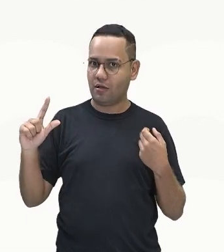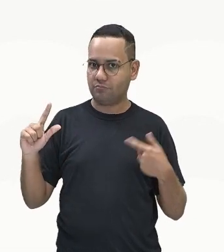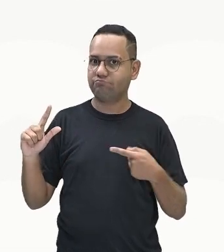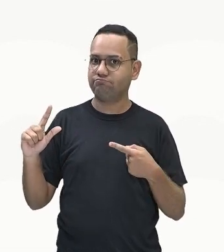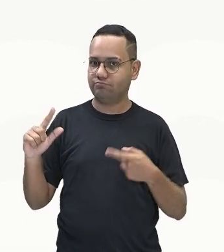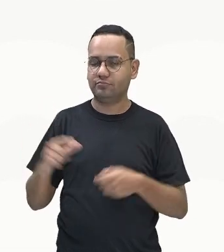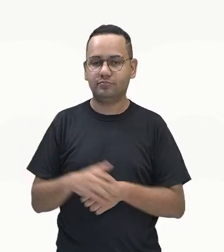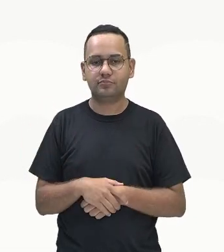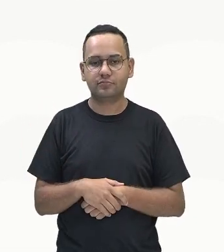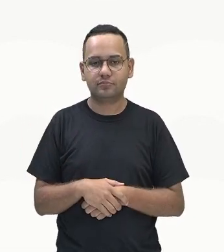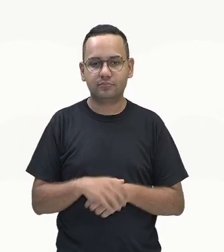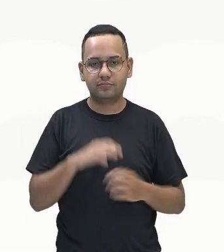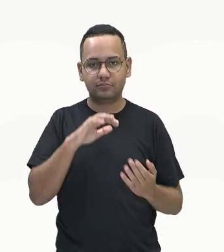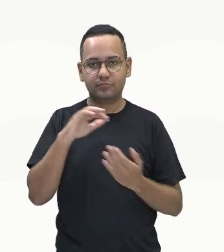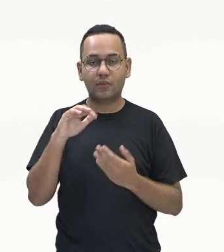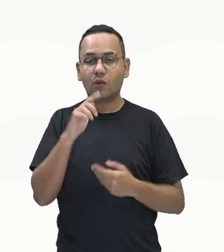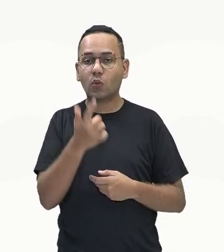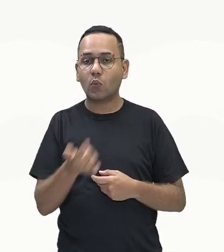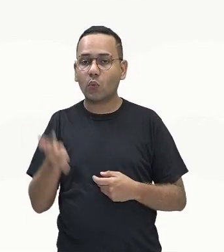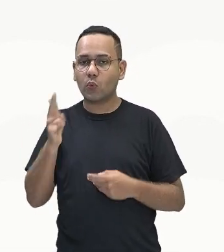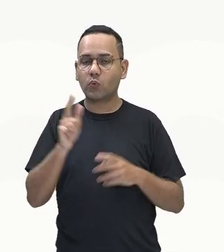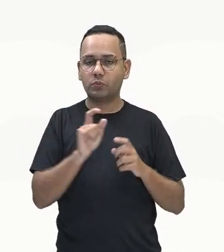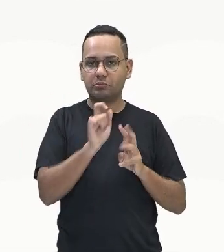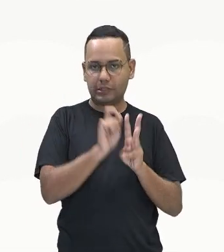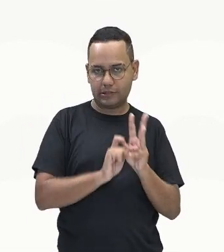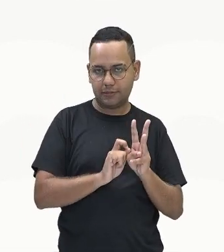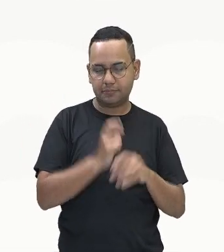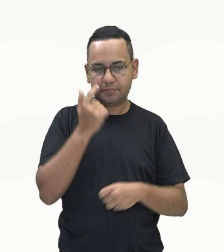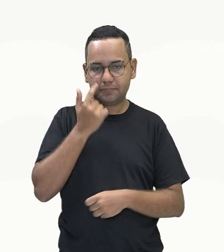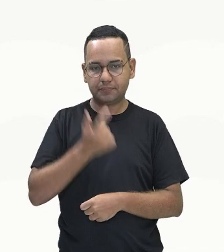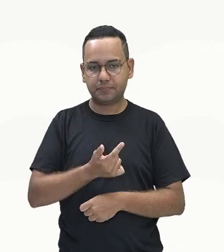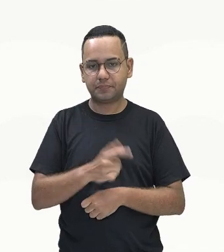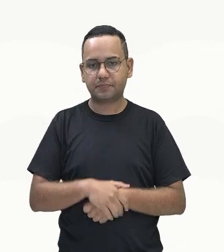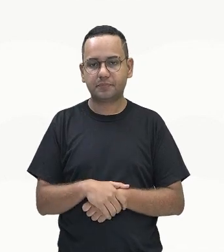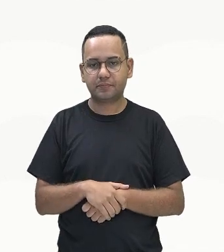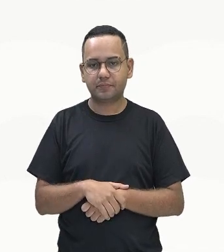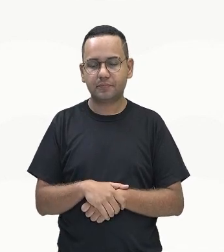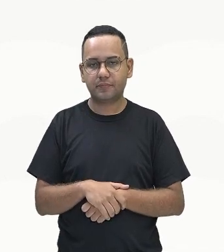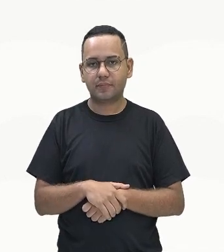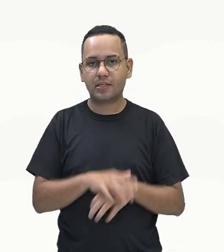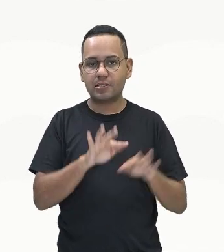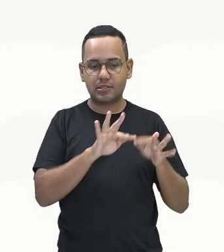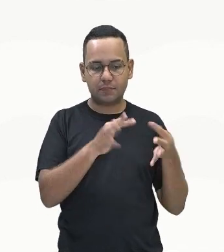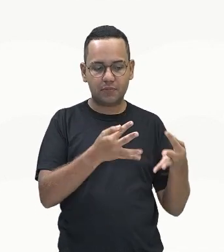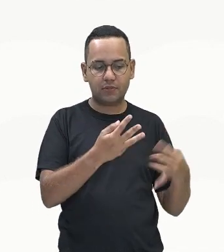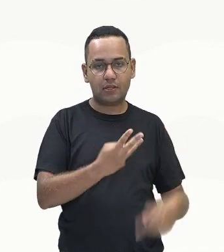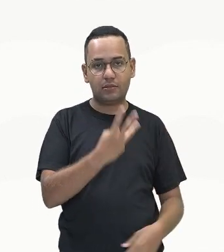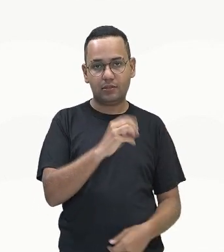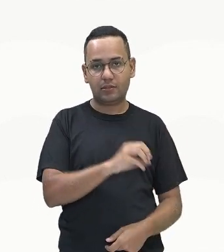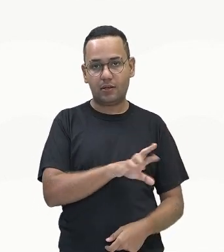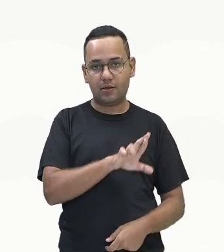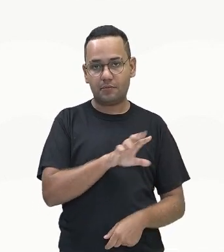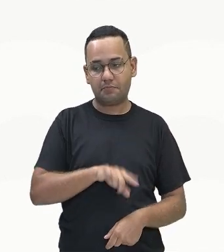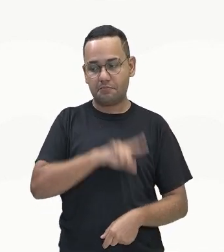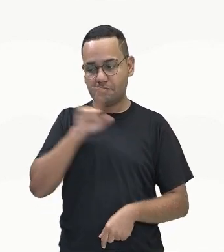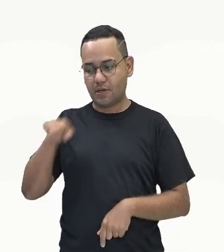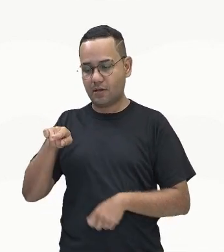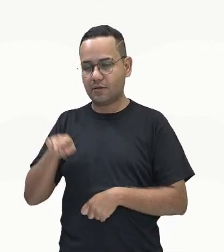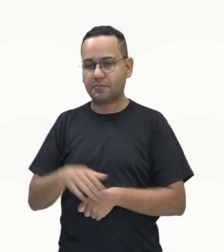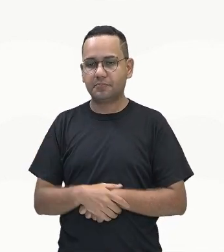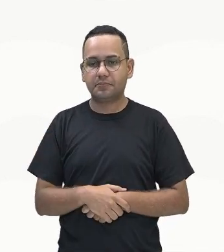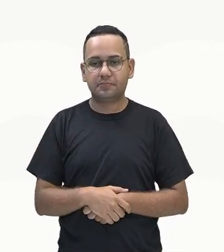mês, aumenta mais ainda. Nos juros simples, R$30 de juros. Porém, nos juros